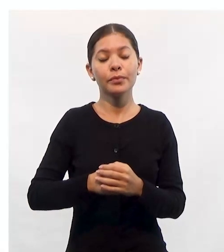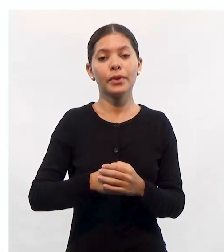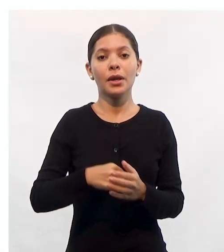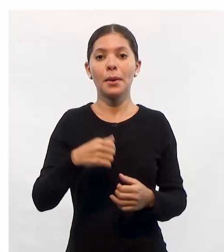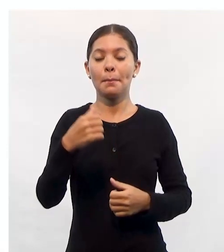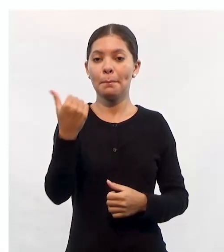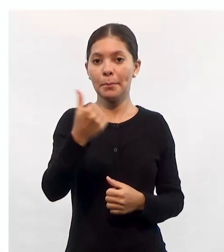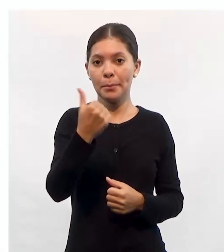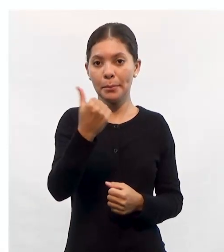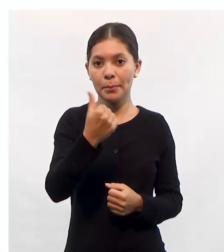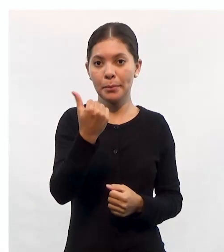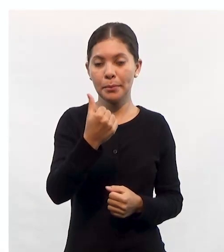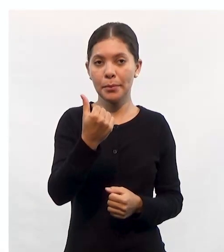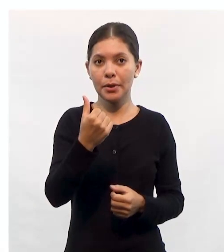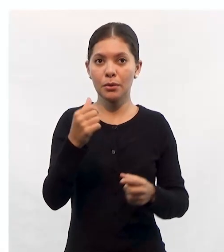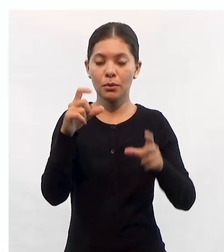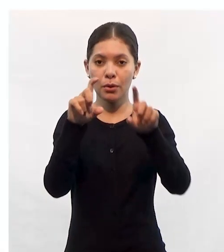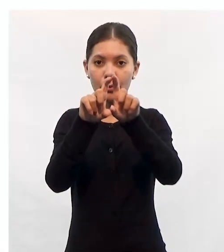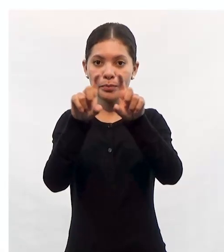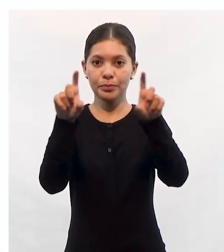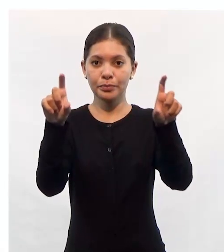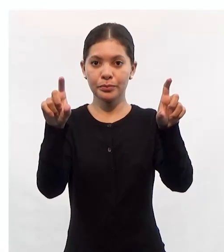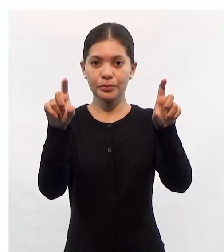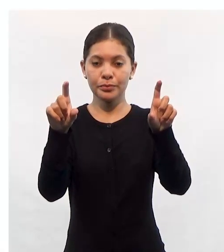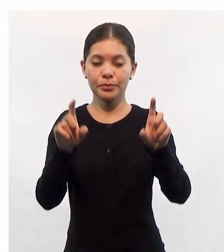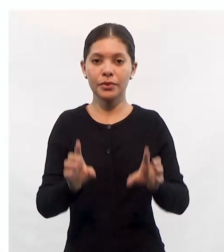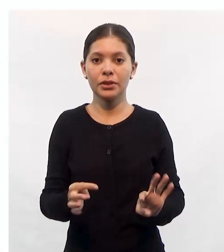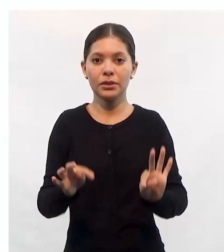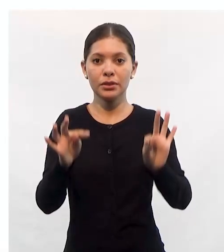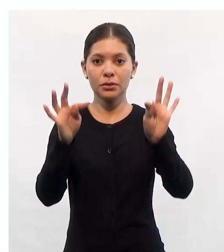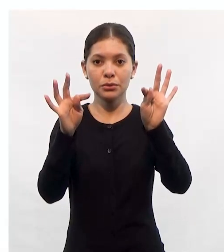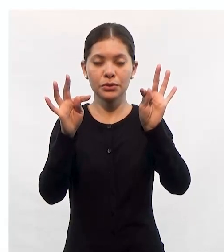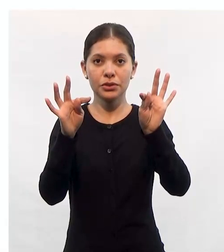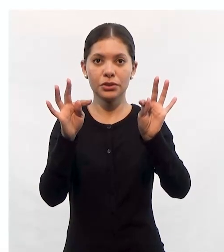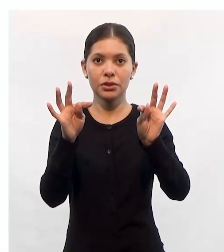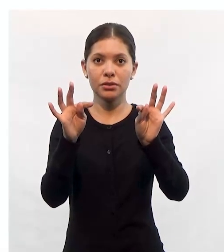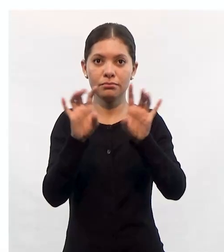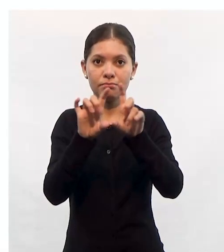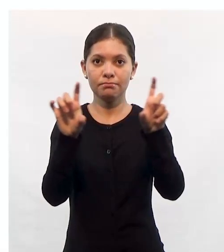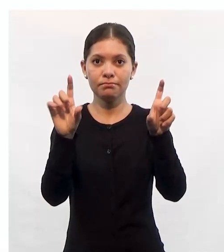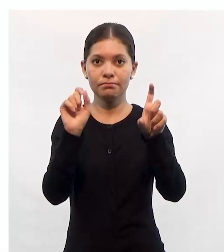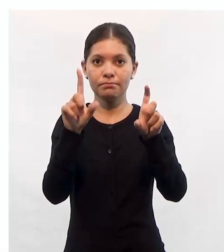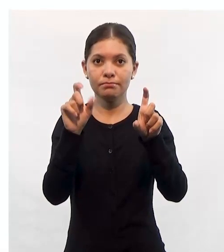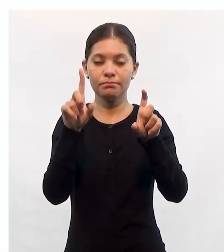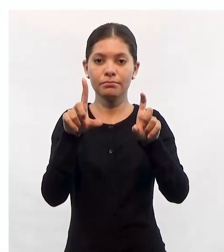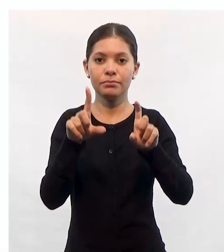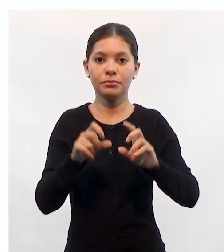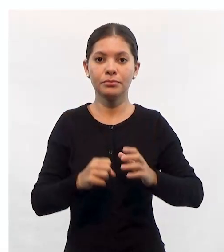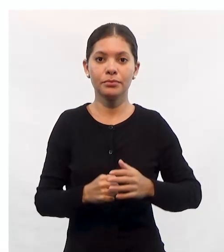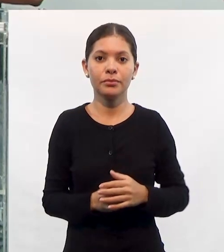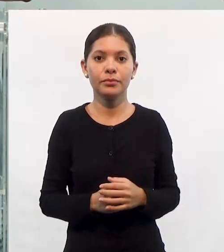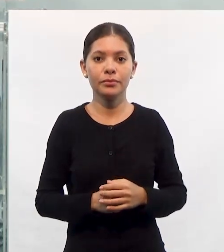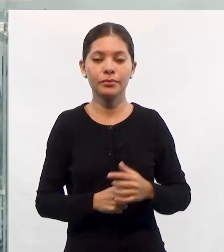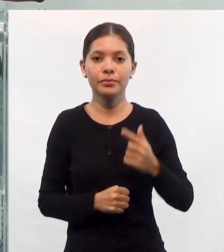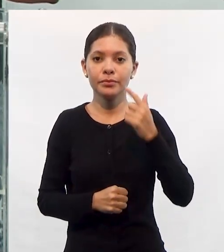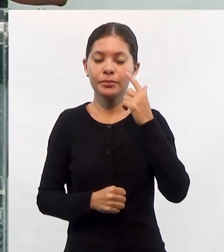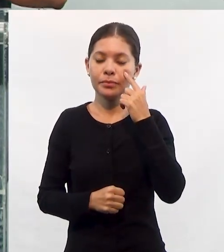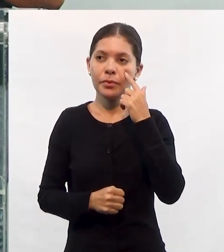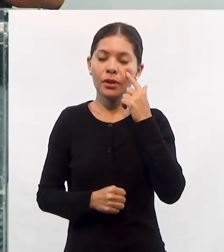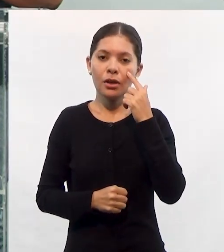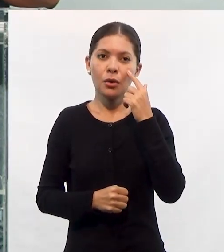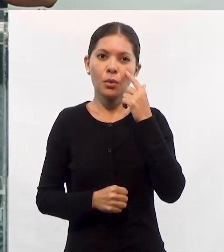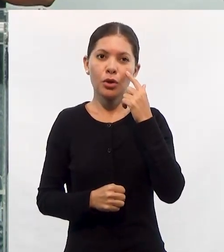Primeiro nós vamos ver o uso de tecnologia intensiva. Quando nós falamos de tecnologia